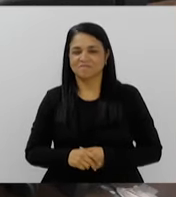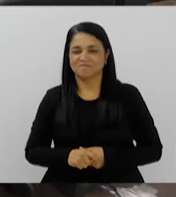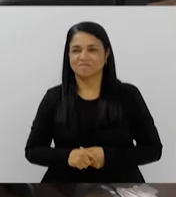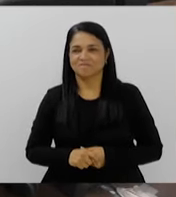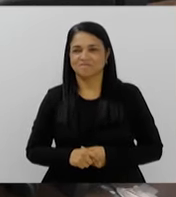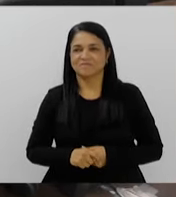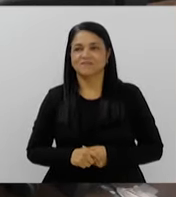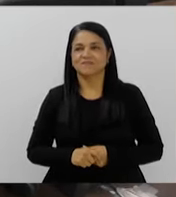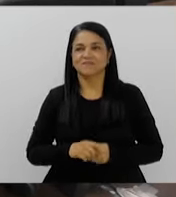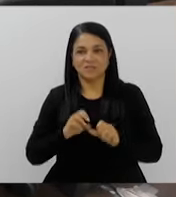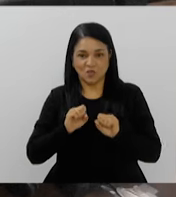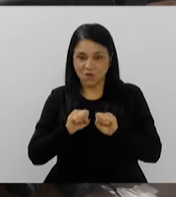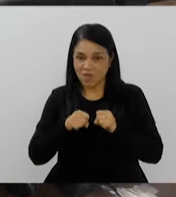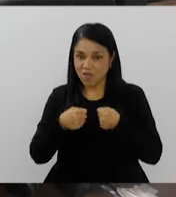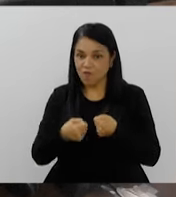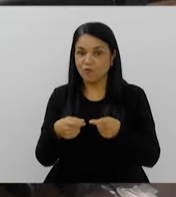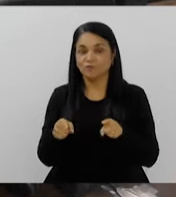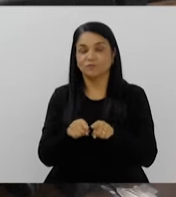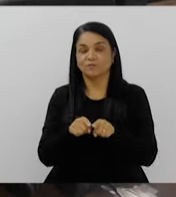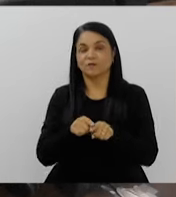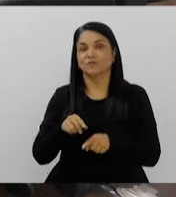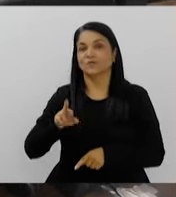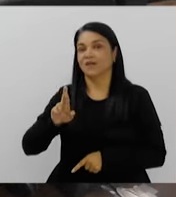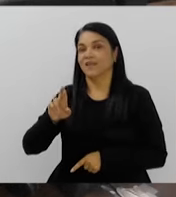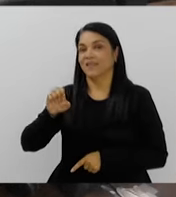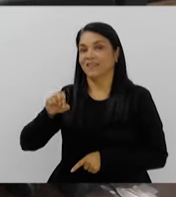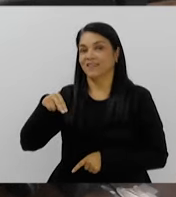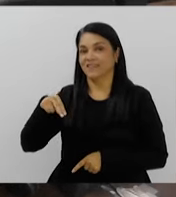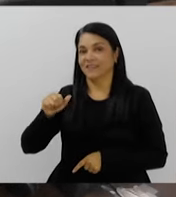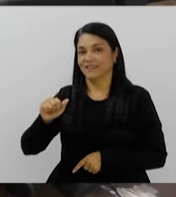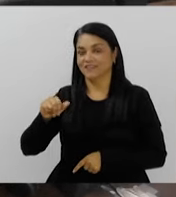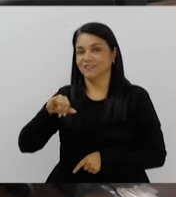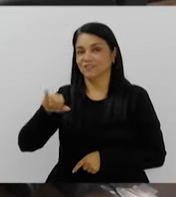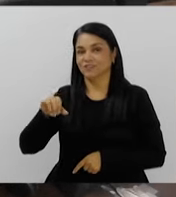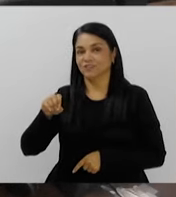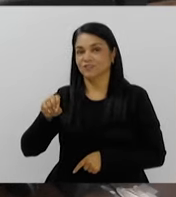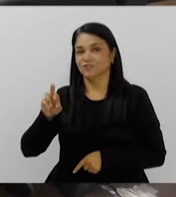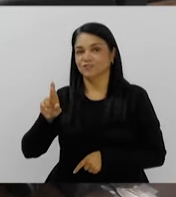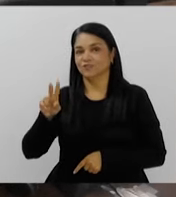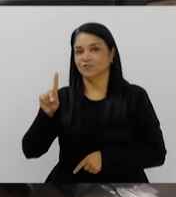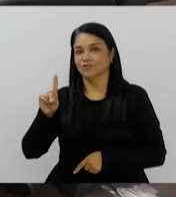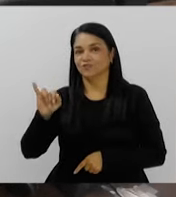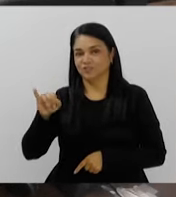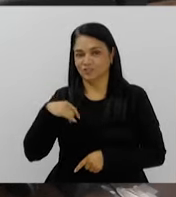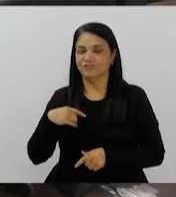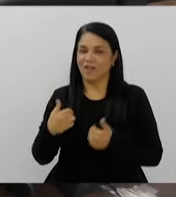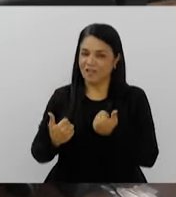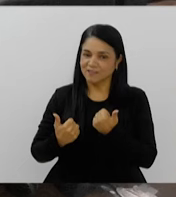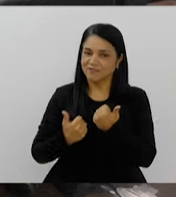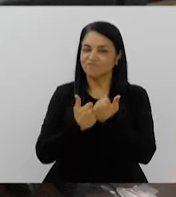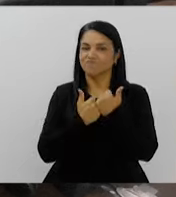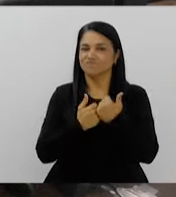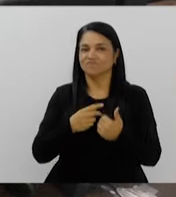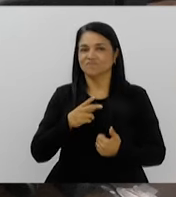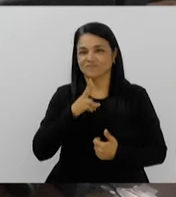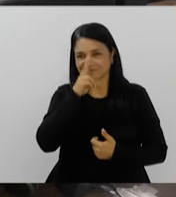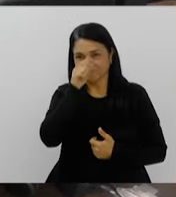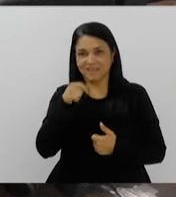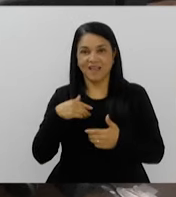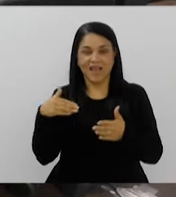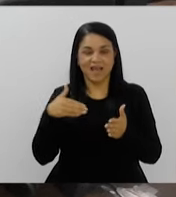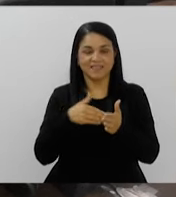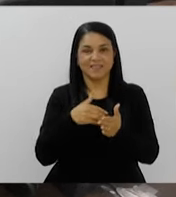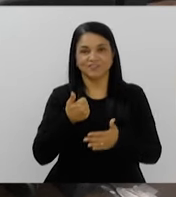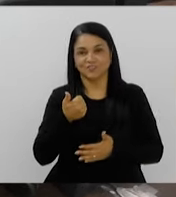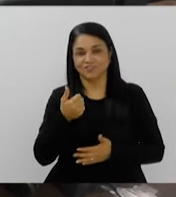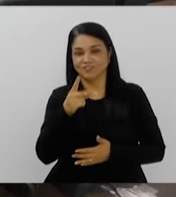Vai ter o reforço do Renan Jordi agora. Deputado Renan Jordi vai reforçar o time. Bom, tomara que ele fique até 14 de dezembro, que é o